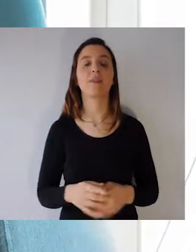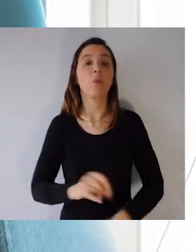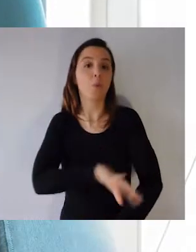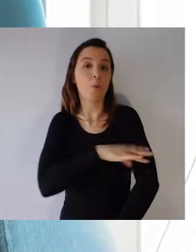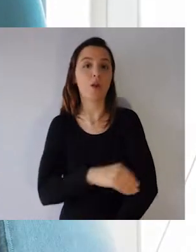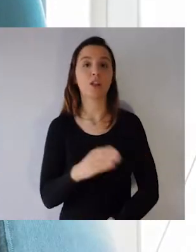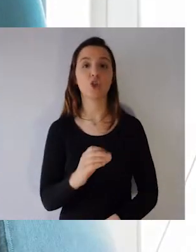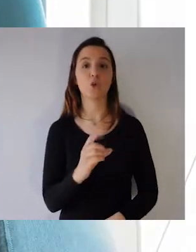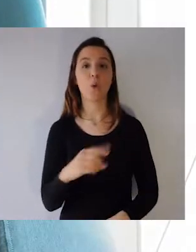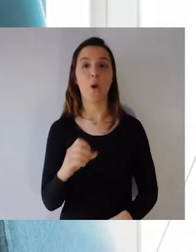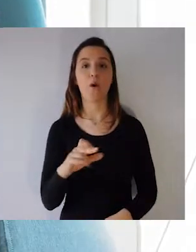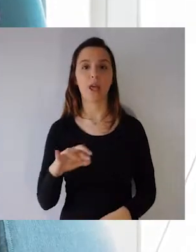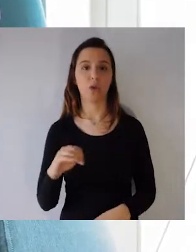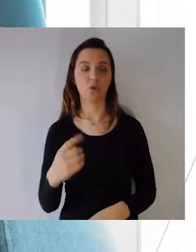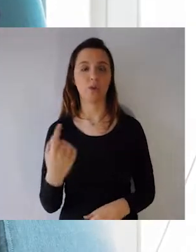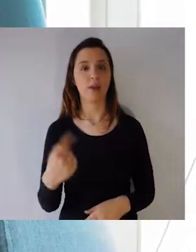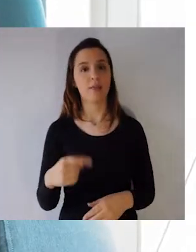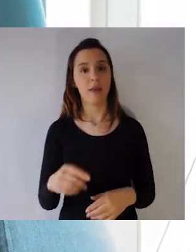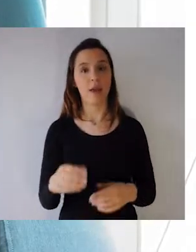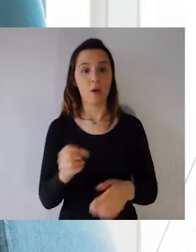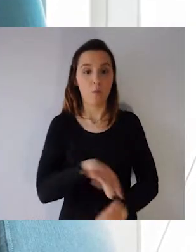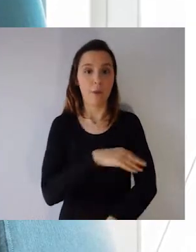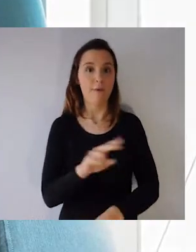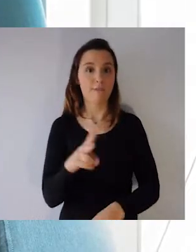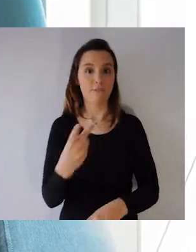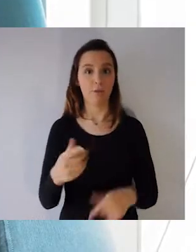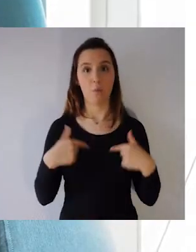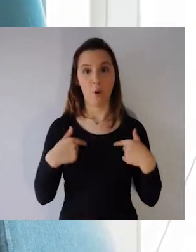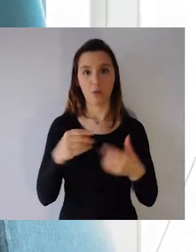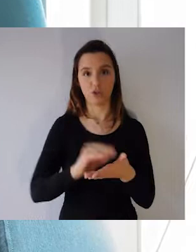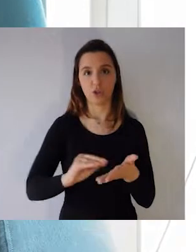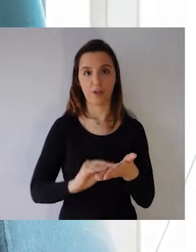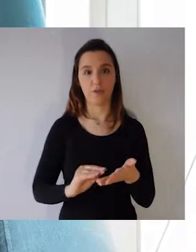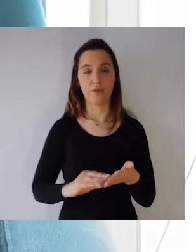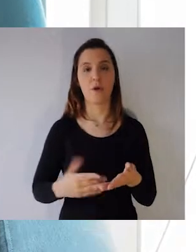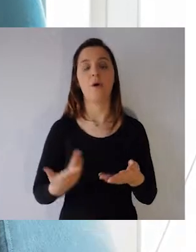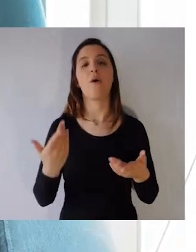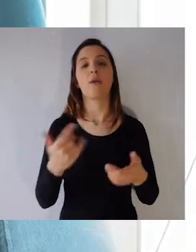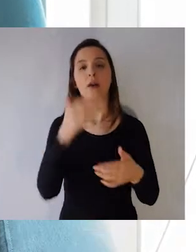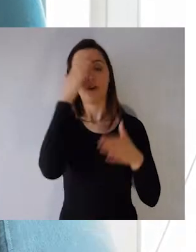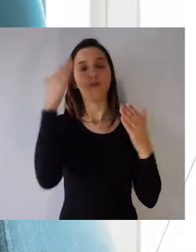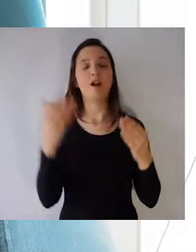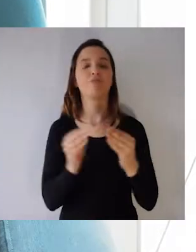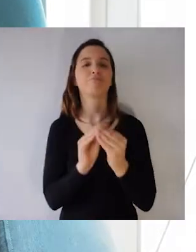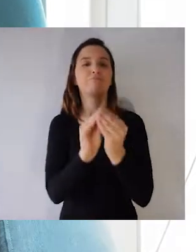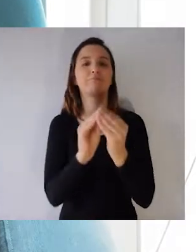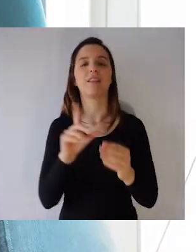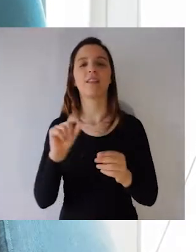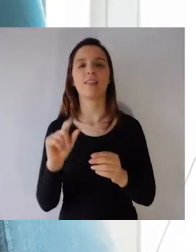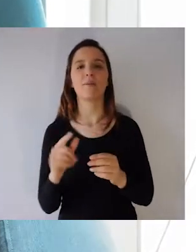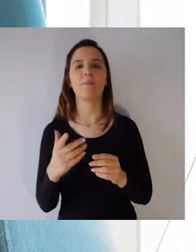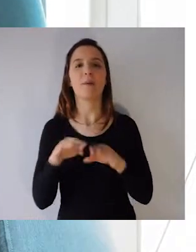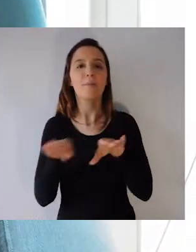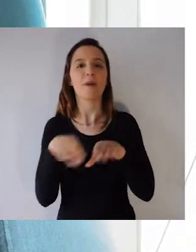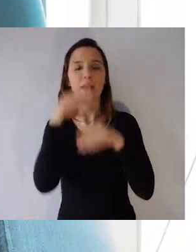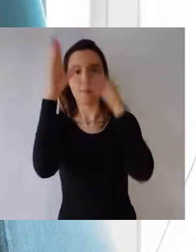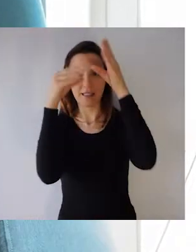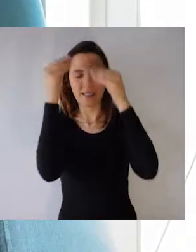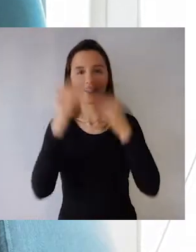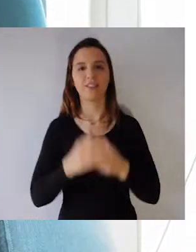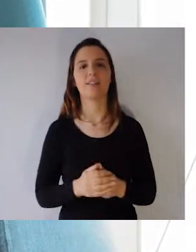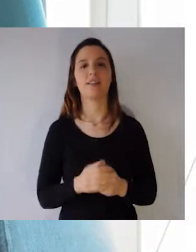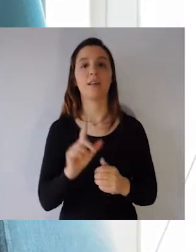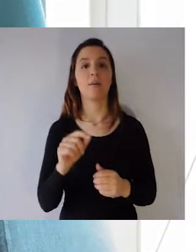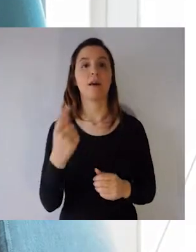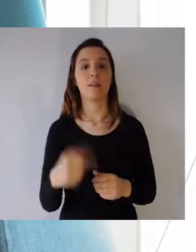Rios leu-nos dois poemas da sua autoria, Naufrágios e Verão e Aprendizagem Balnear. Vamos ainda